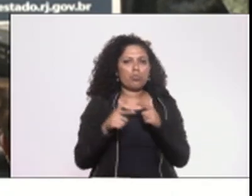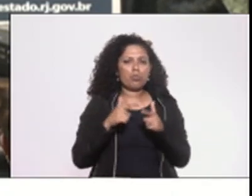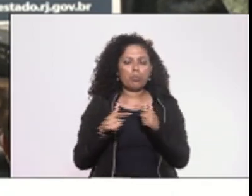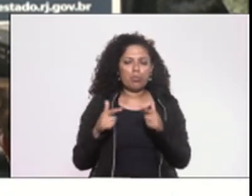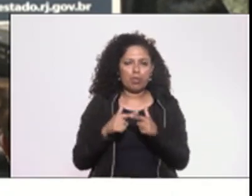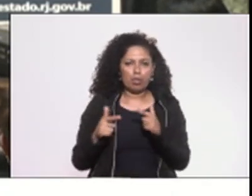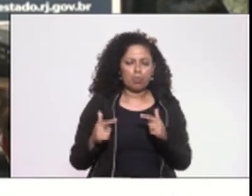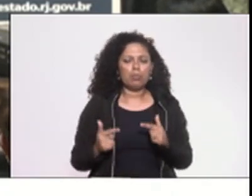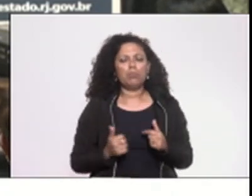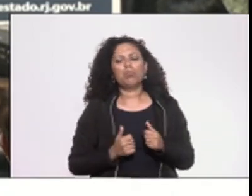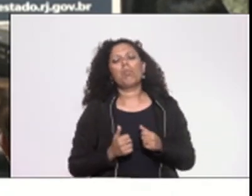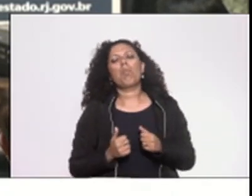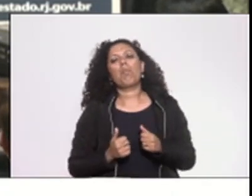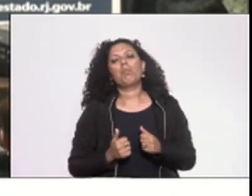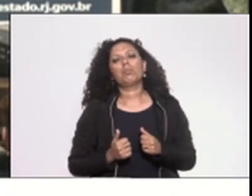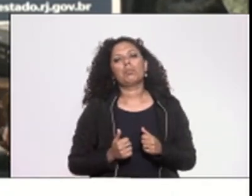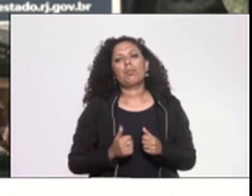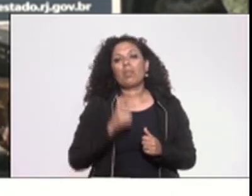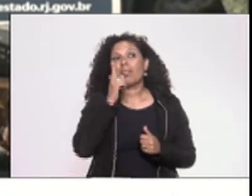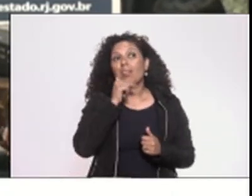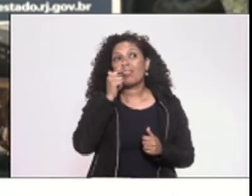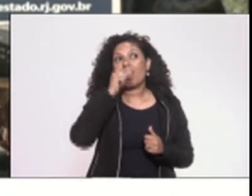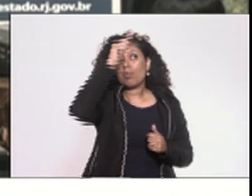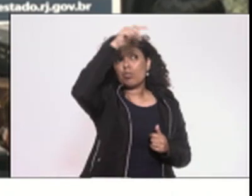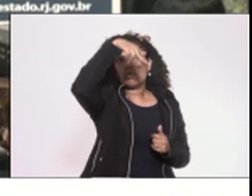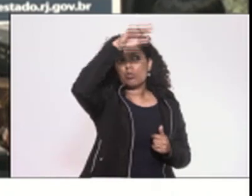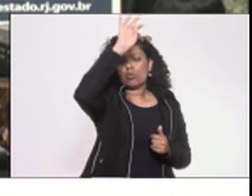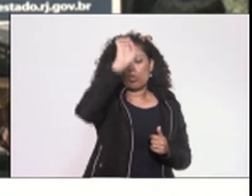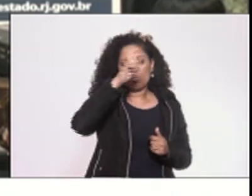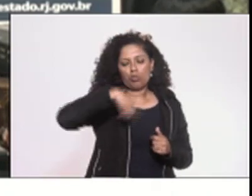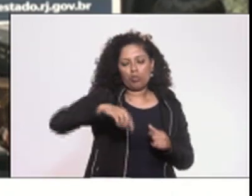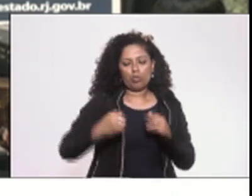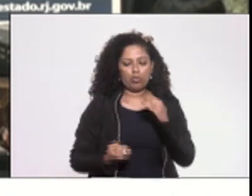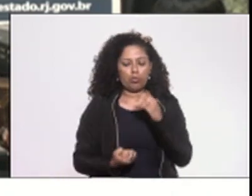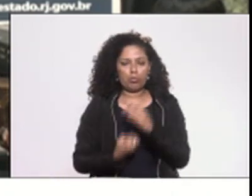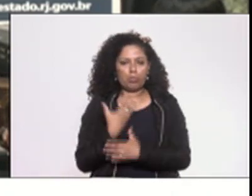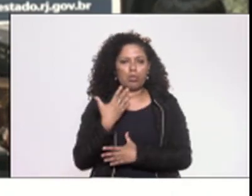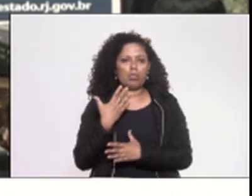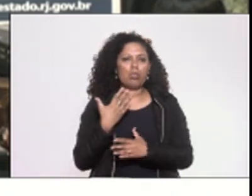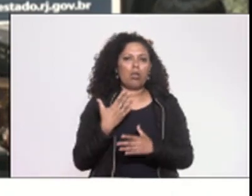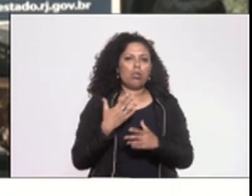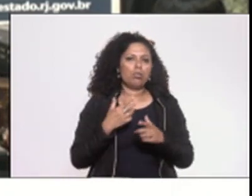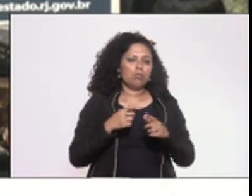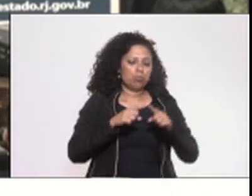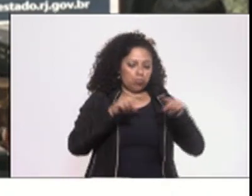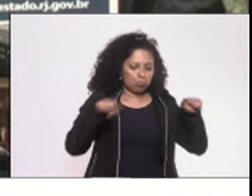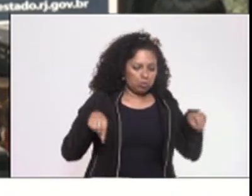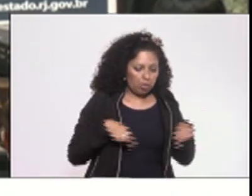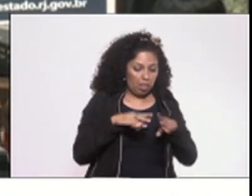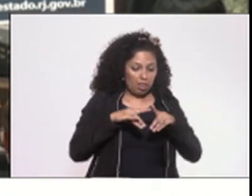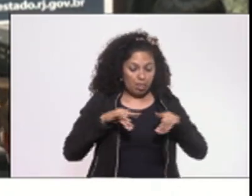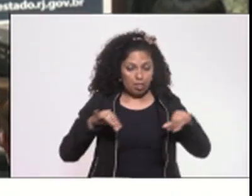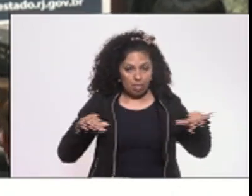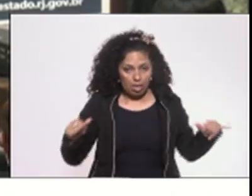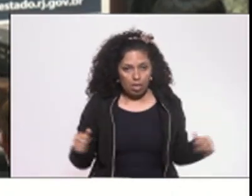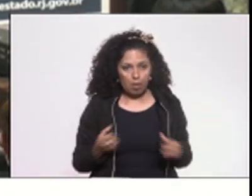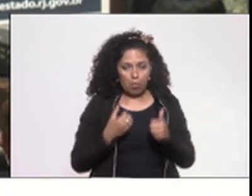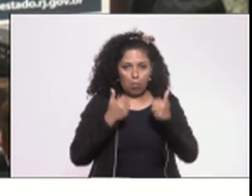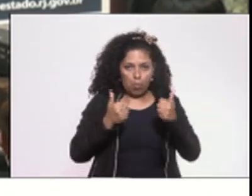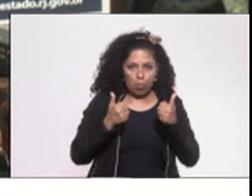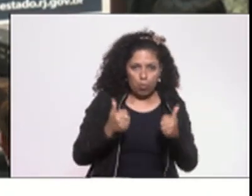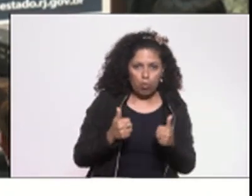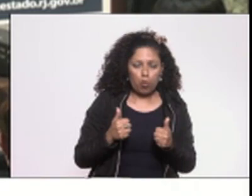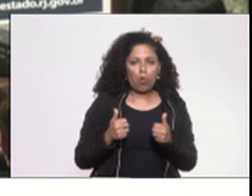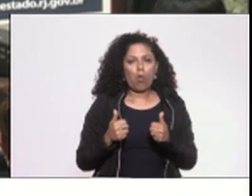conto essa história no final, tá bom? Então hoje nós produzimos vasos de planta ecológico, substratos, terra vegetal, absorvedores